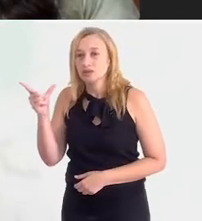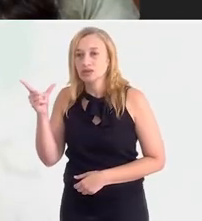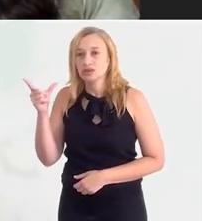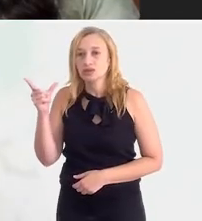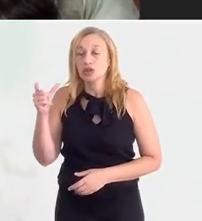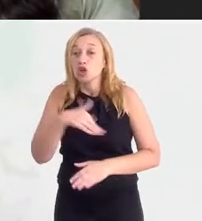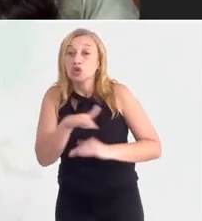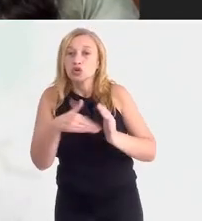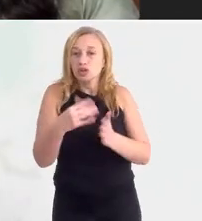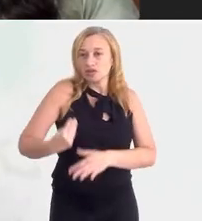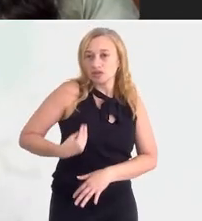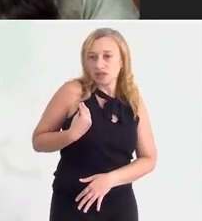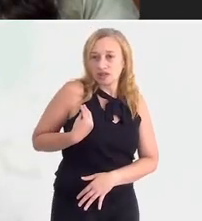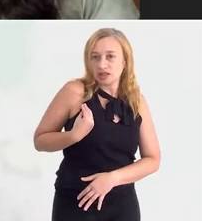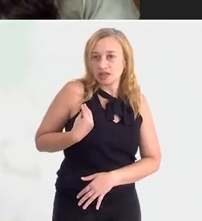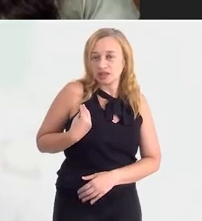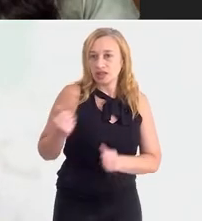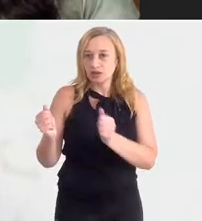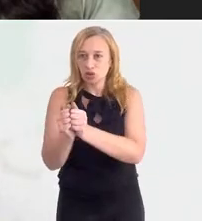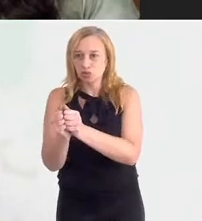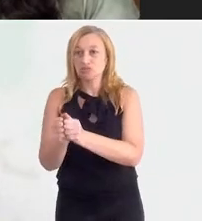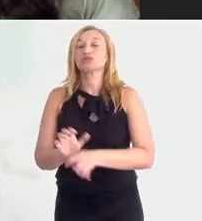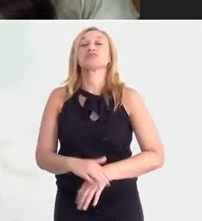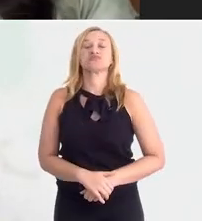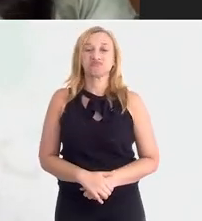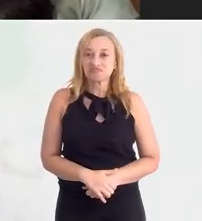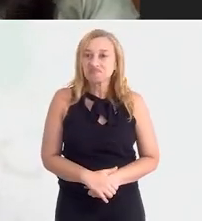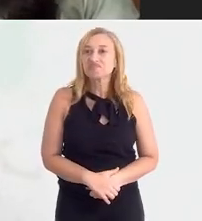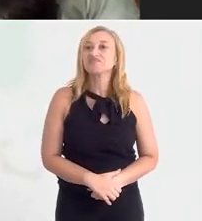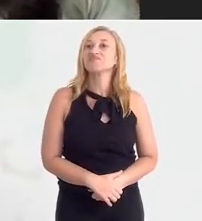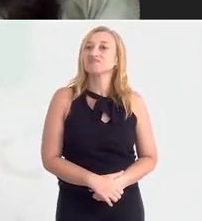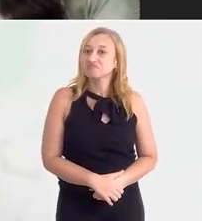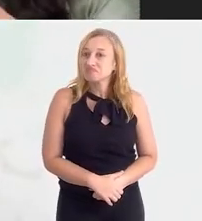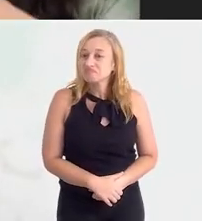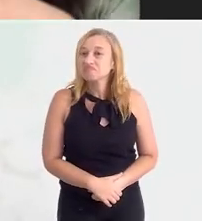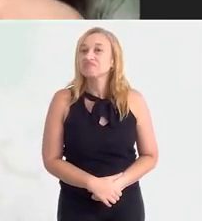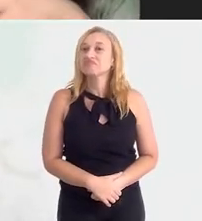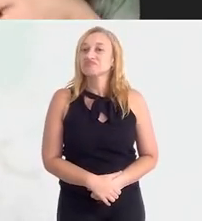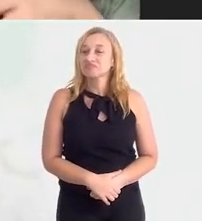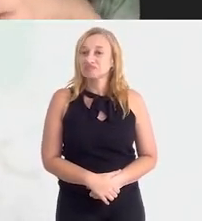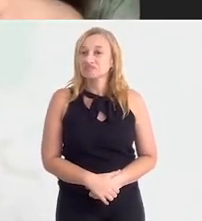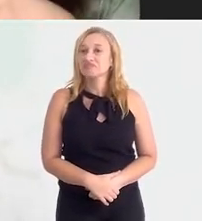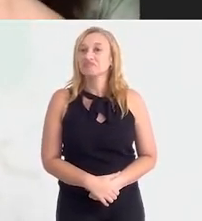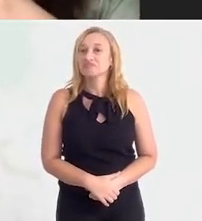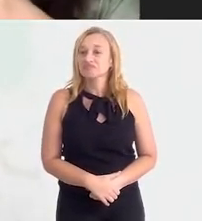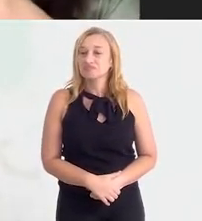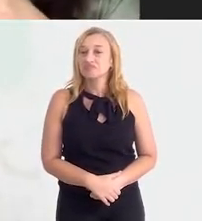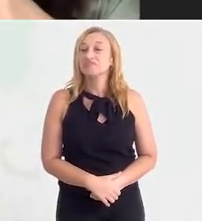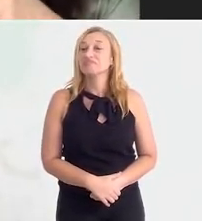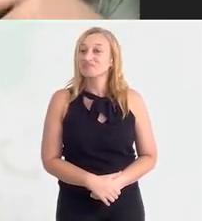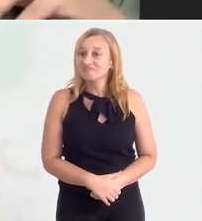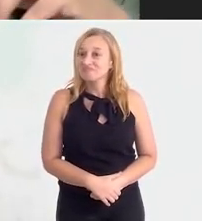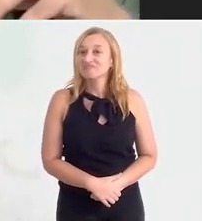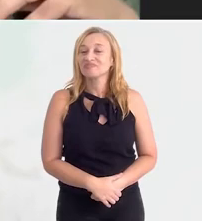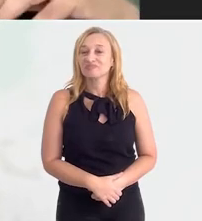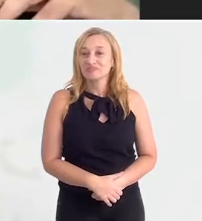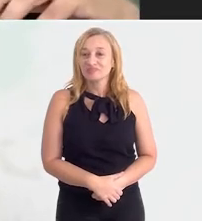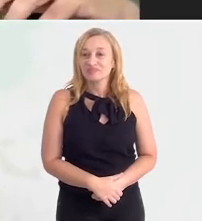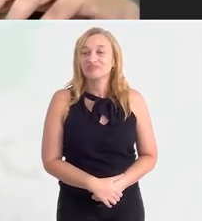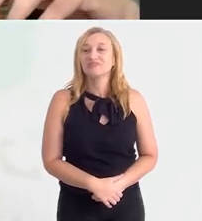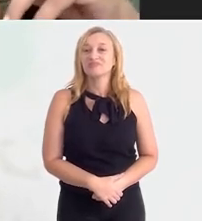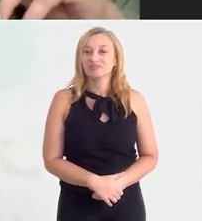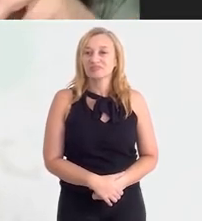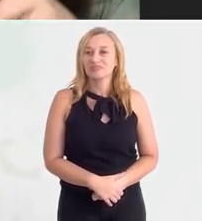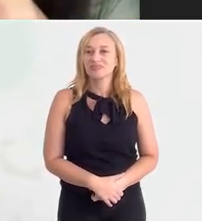dinosaurio todavía estava aí. Olha que Eu maravilha, Zé. escrevo microcontos, eu Ah, escrevo olha só, Daniela.